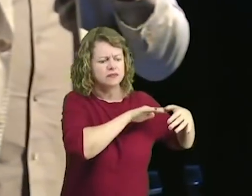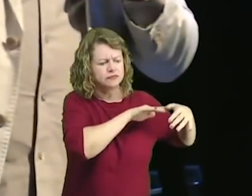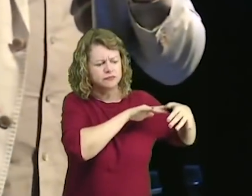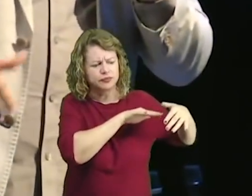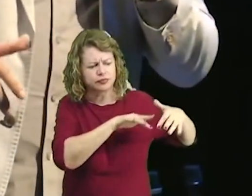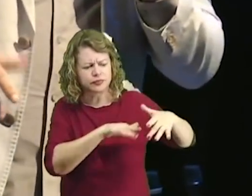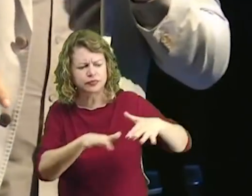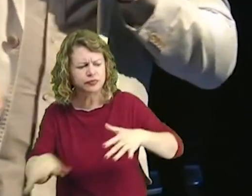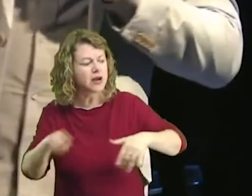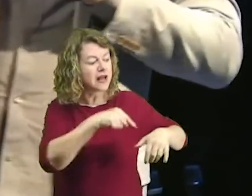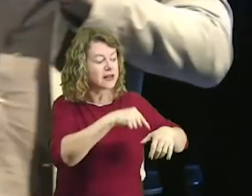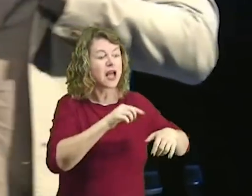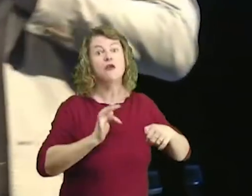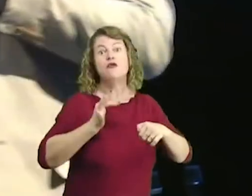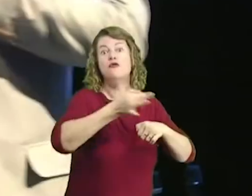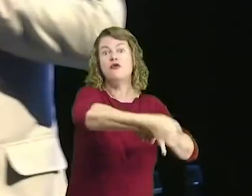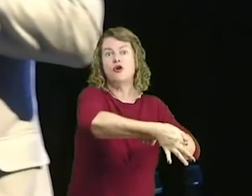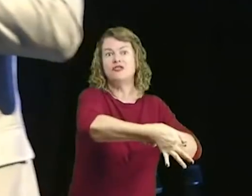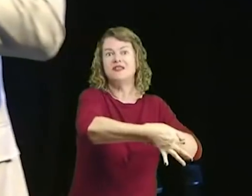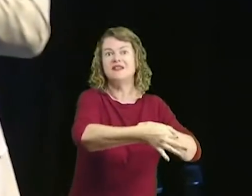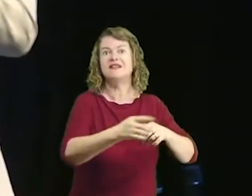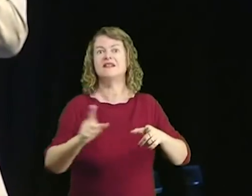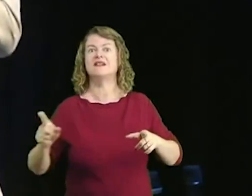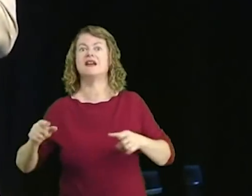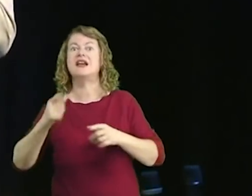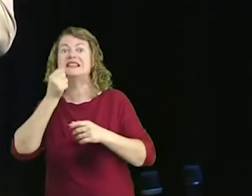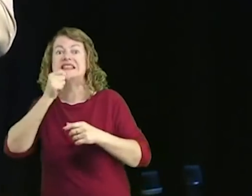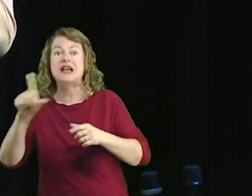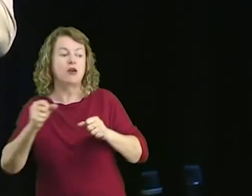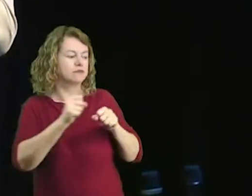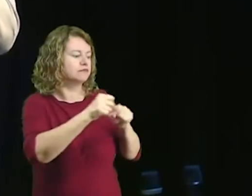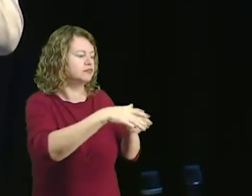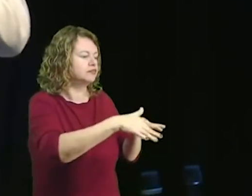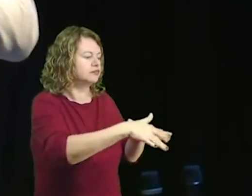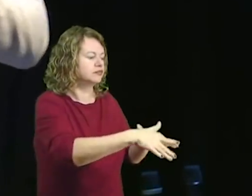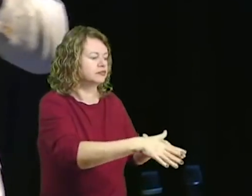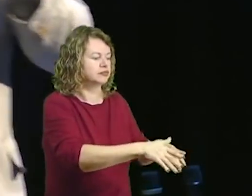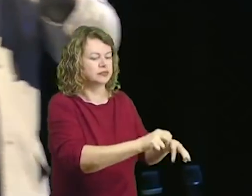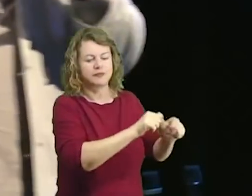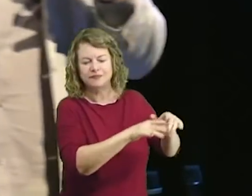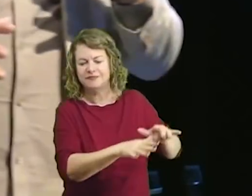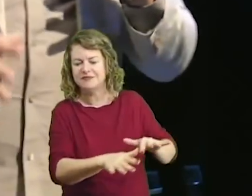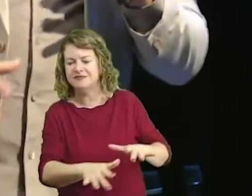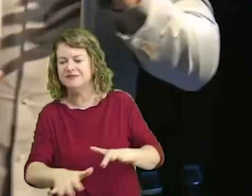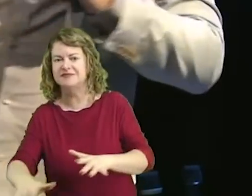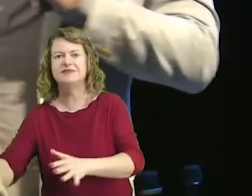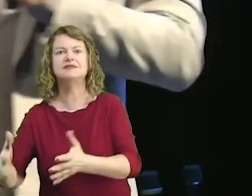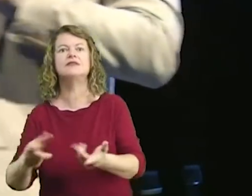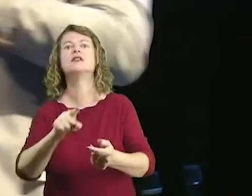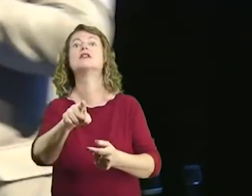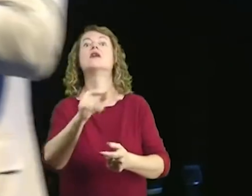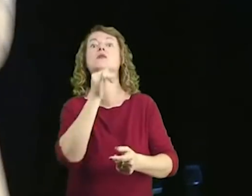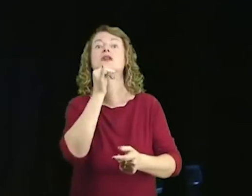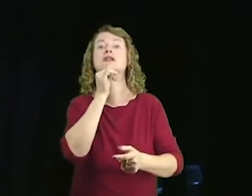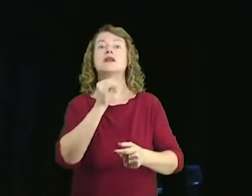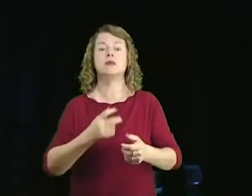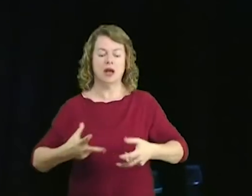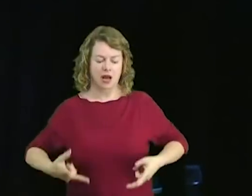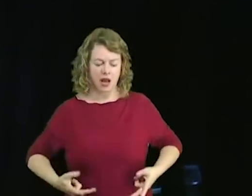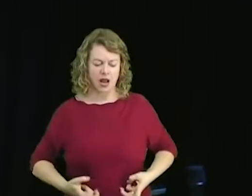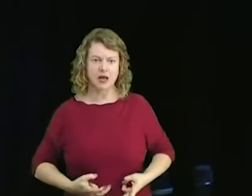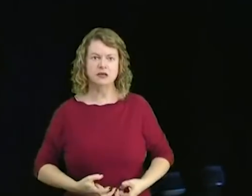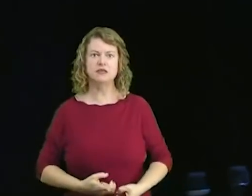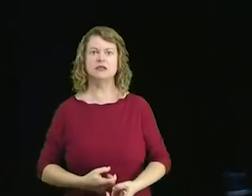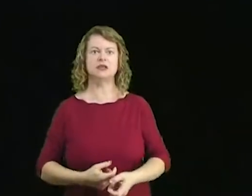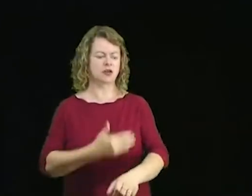ficar passando metiolate, colocando band-aid. Se existe um câncer, você tem que fazer uma cirurgia,